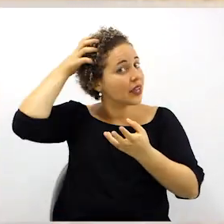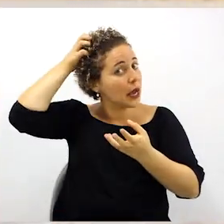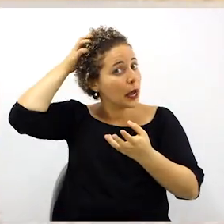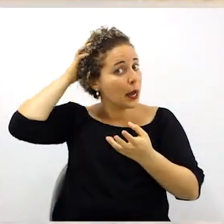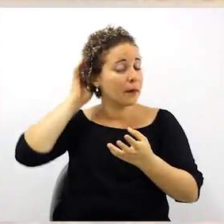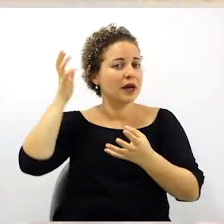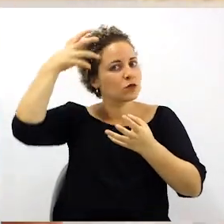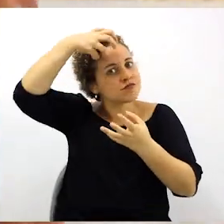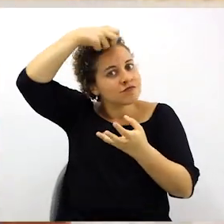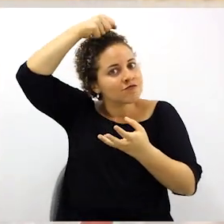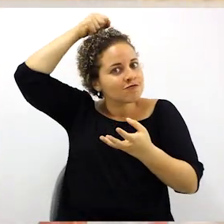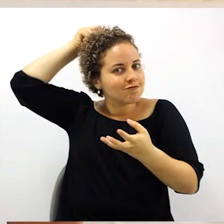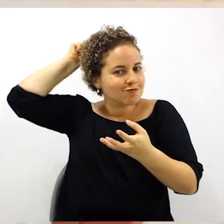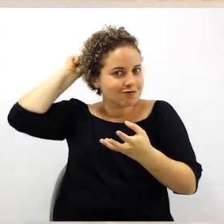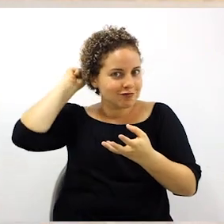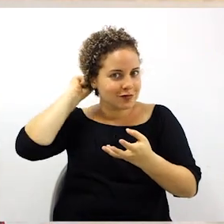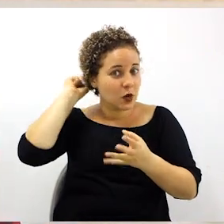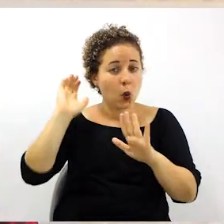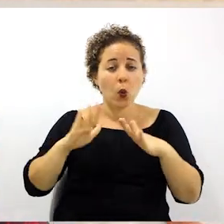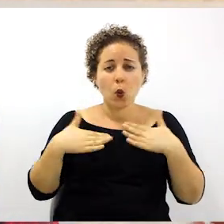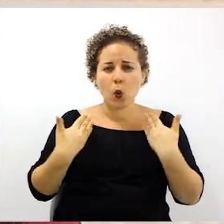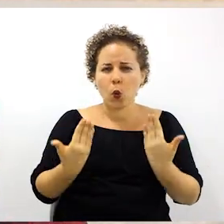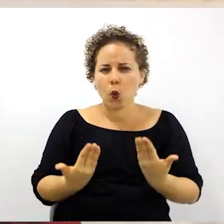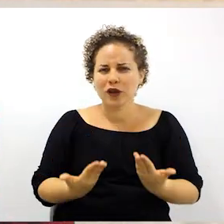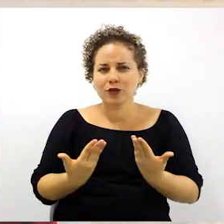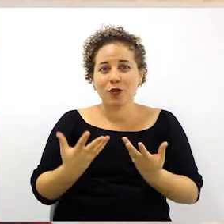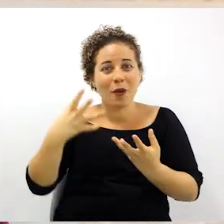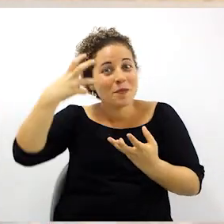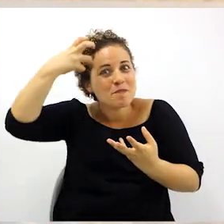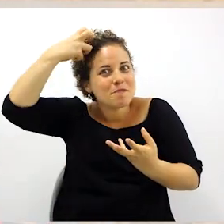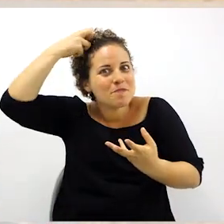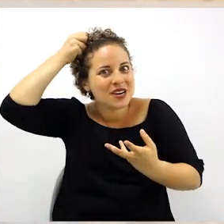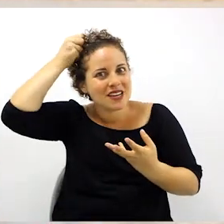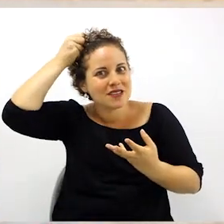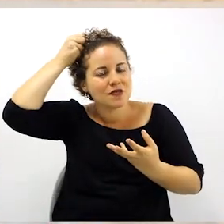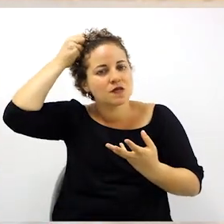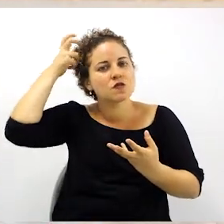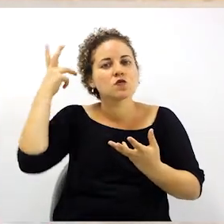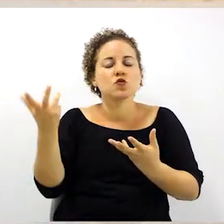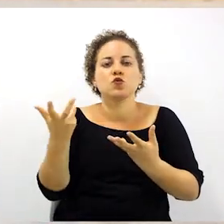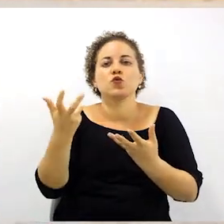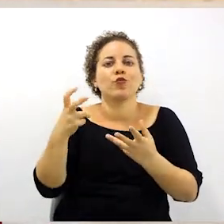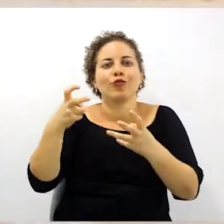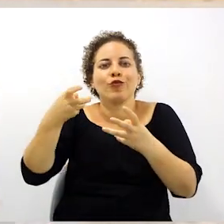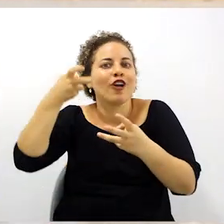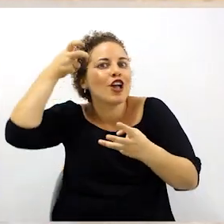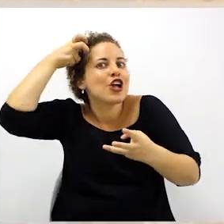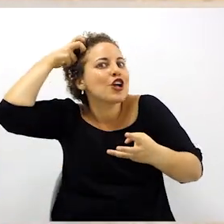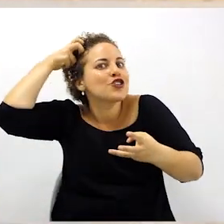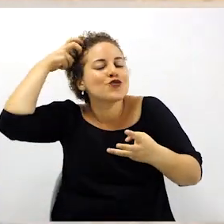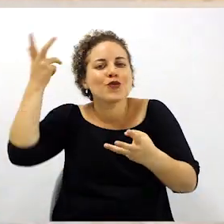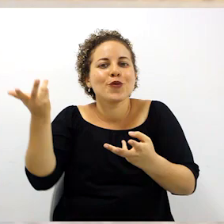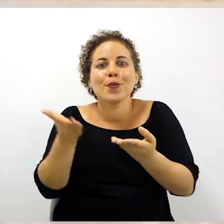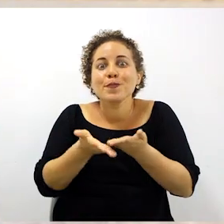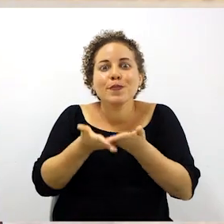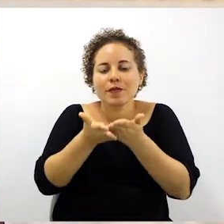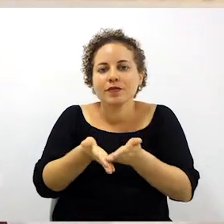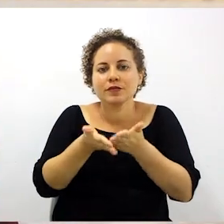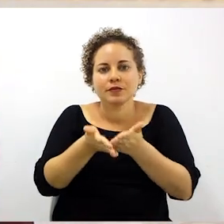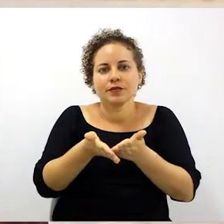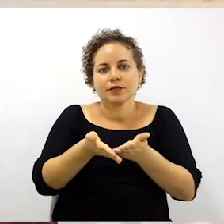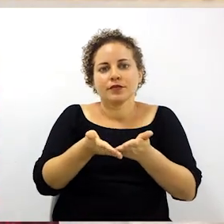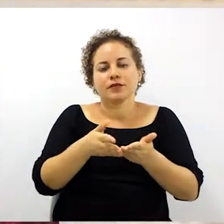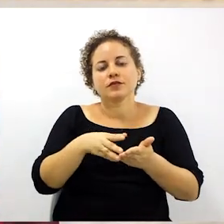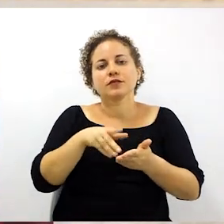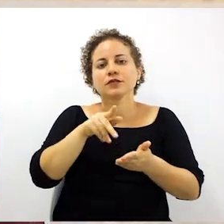cabeludo retirado quando esse cabelo fica preso, por exemplo, no eixo de barcos, né? No eixo de